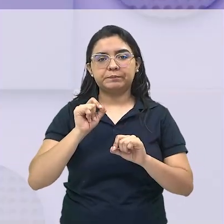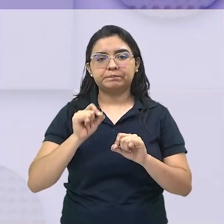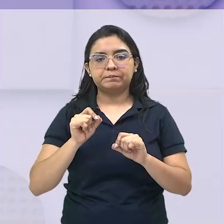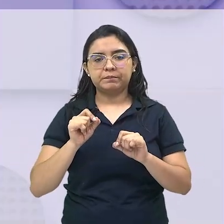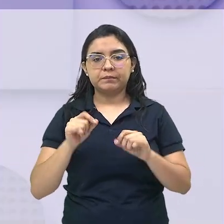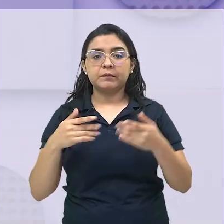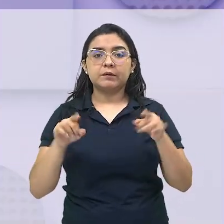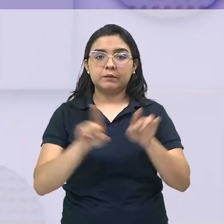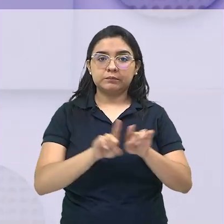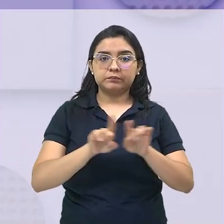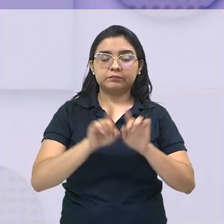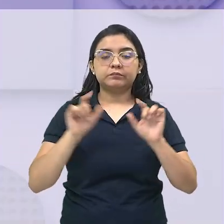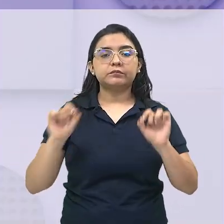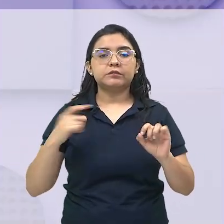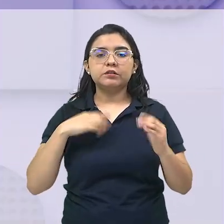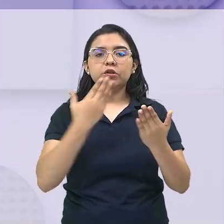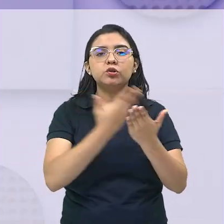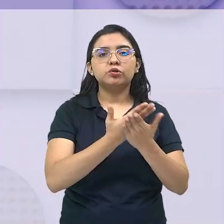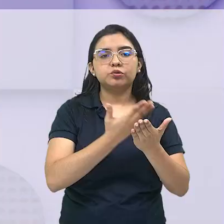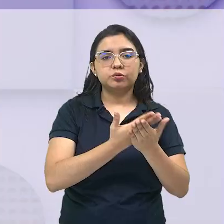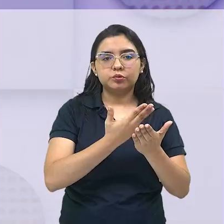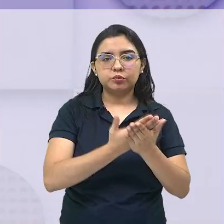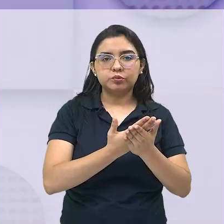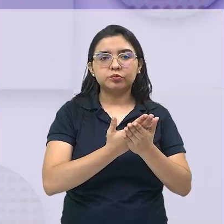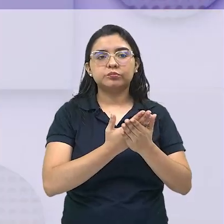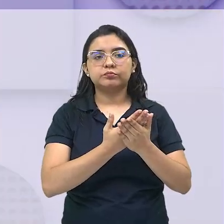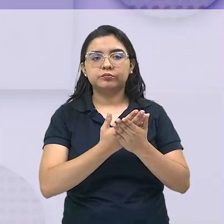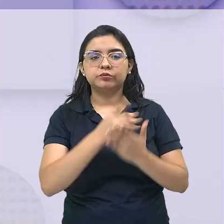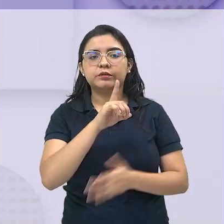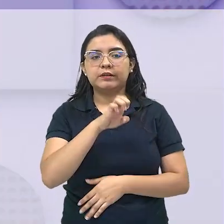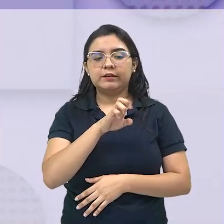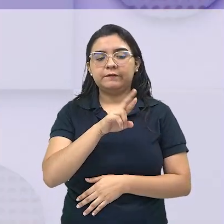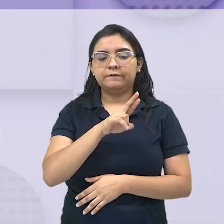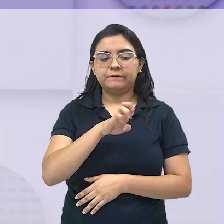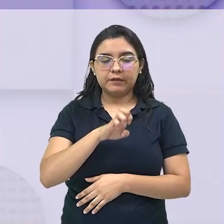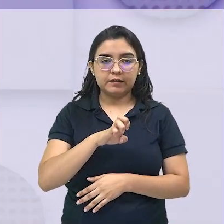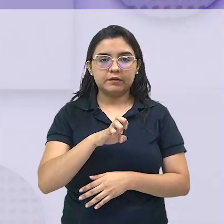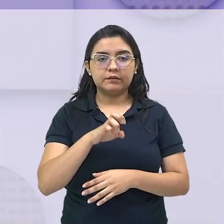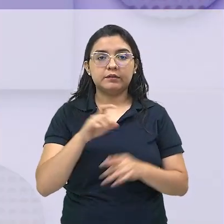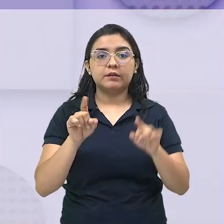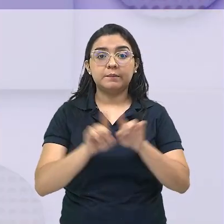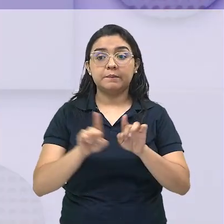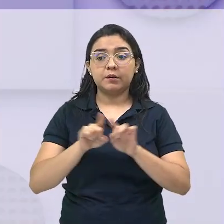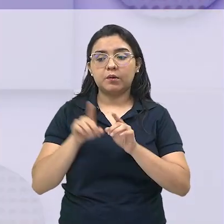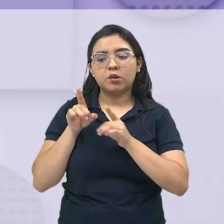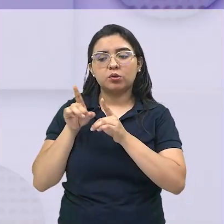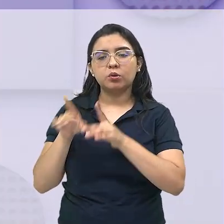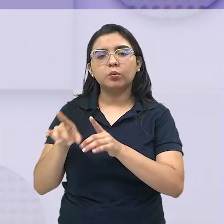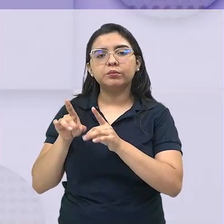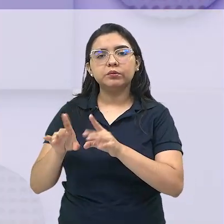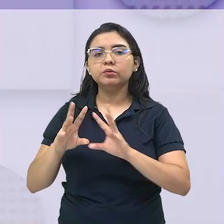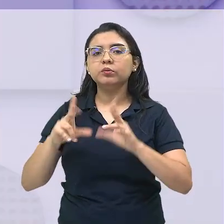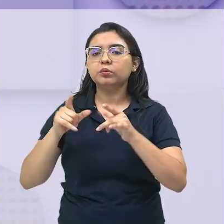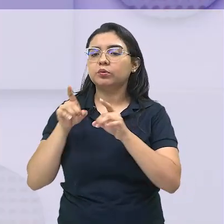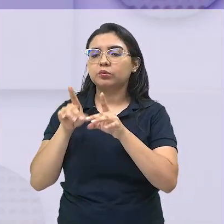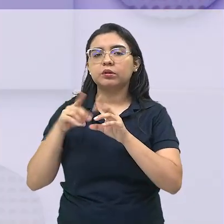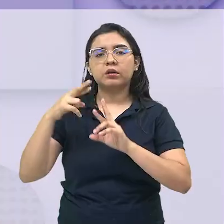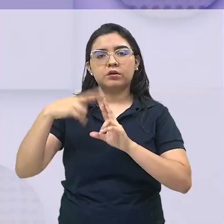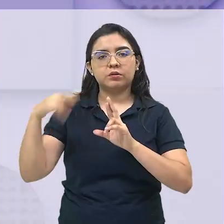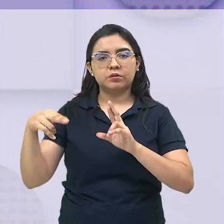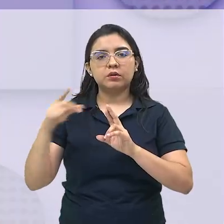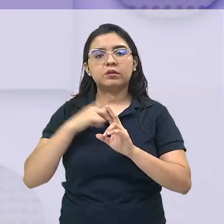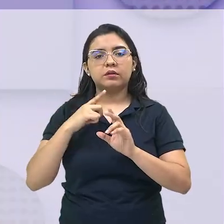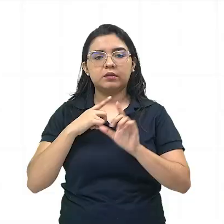entre deontologia, que é o estudo dos deveres, com a dimensão da doutrina. E toda doutrina religiosa, de certa